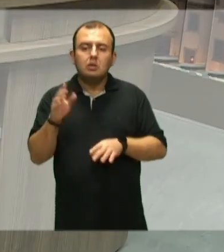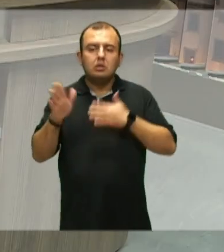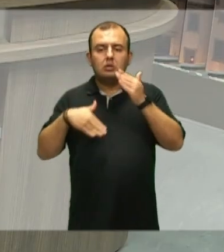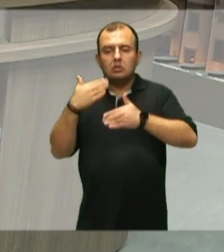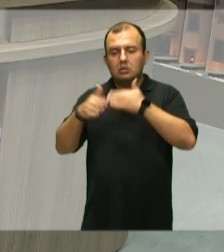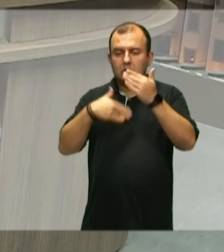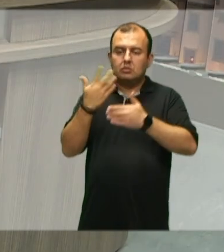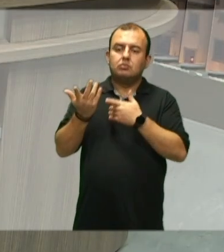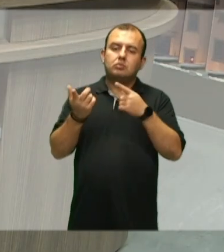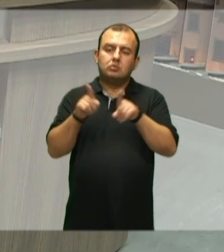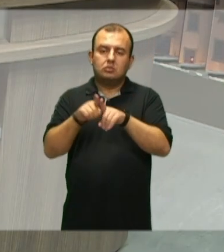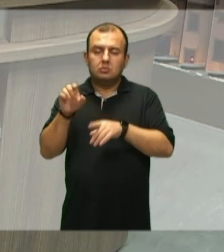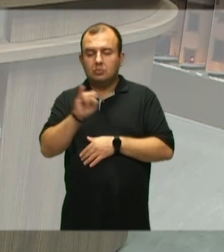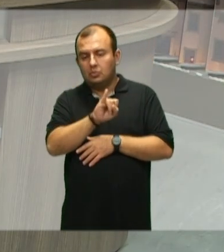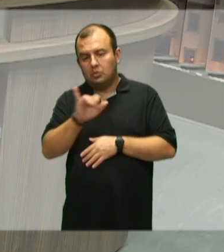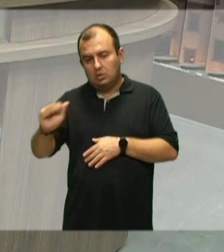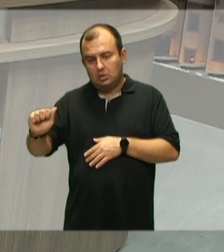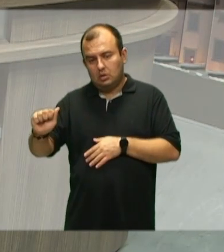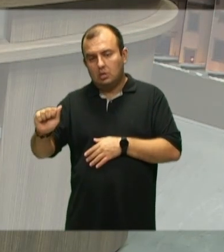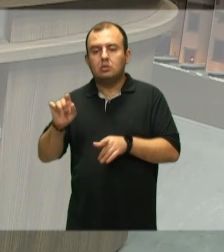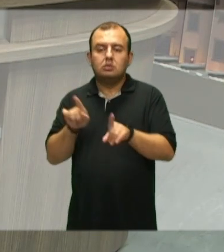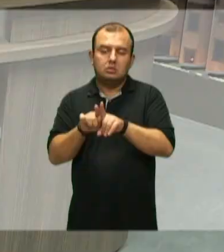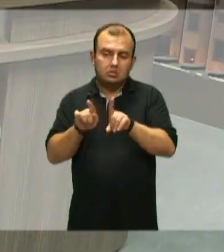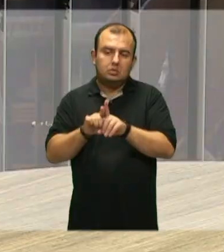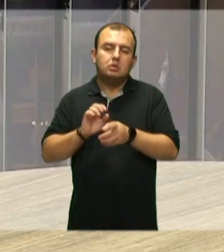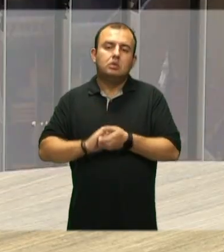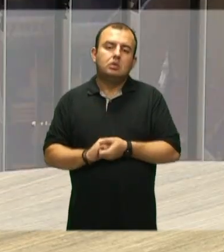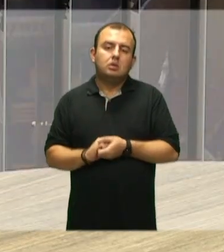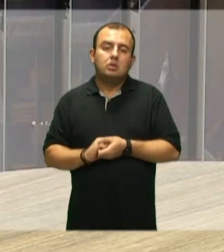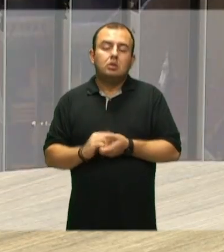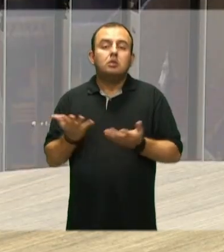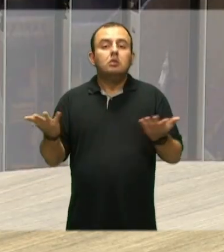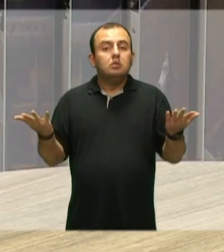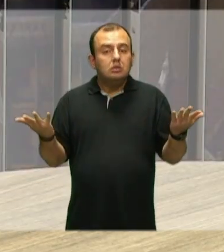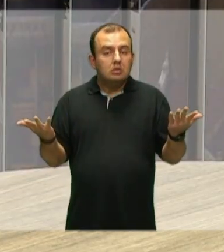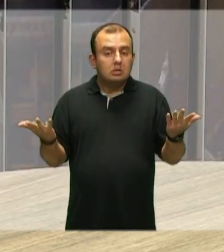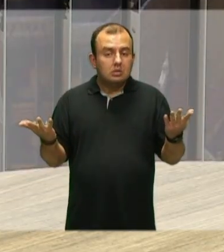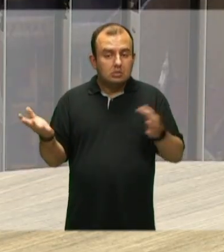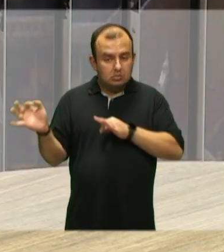construídas pela inteligência artificial, por exemplo, né? Então, a gente